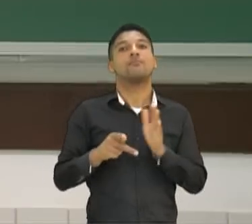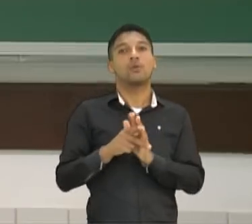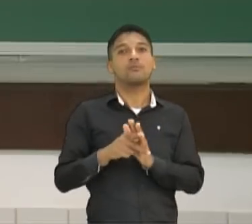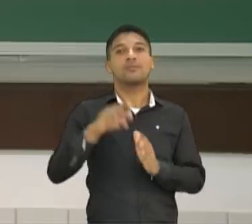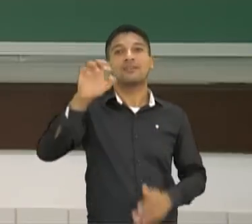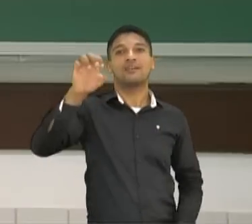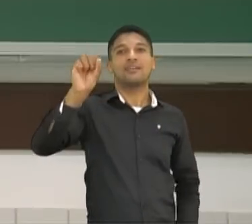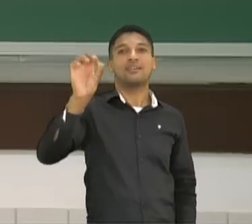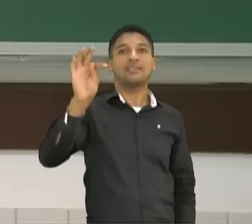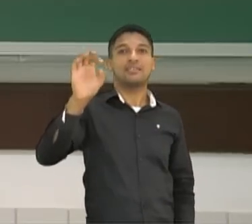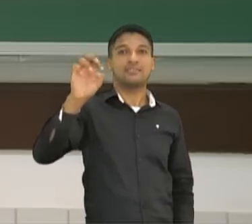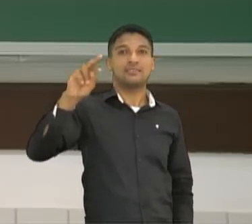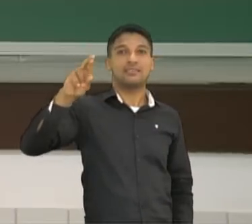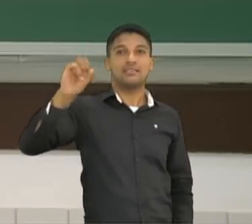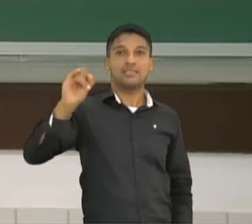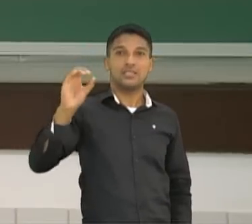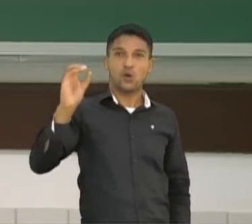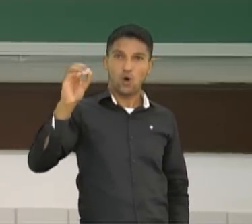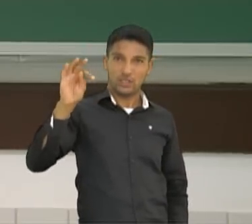Uma vez a menina